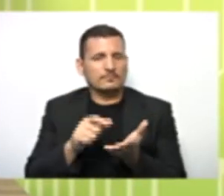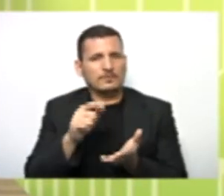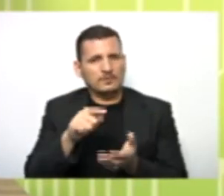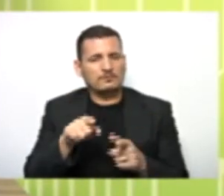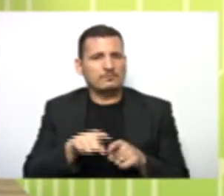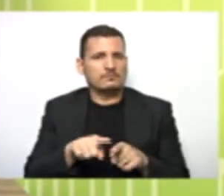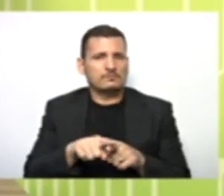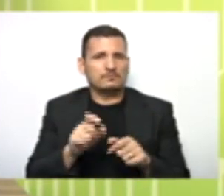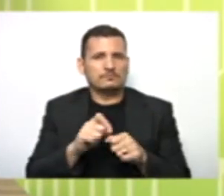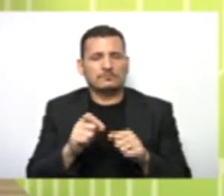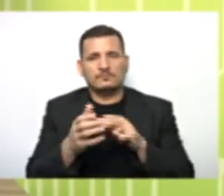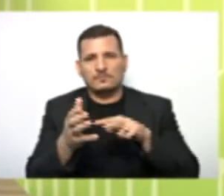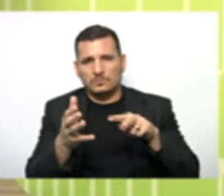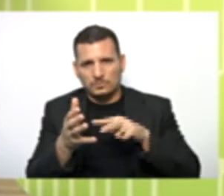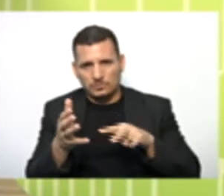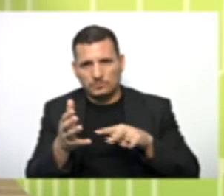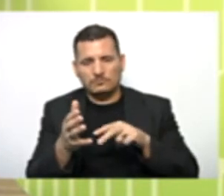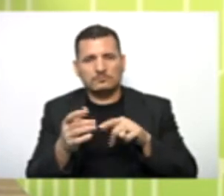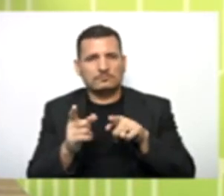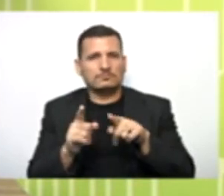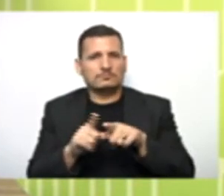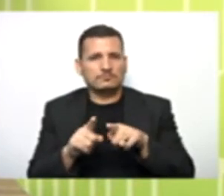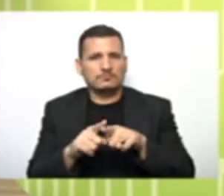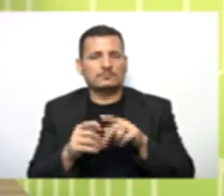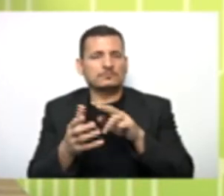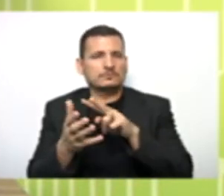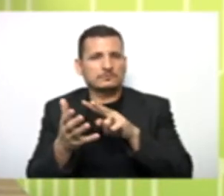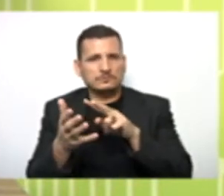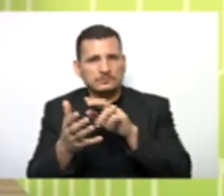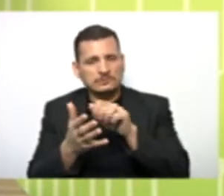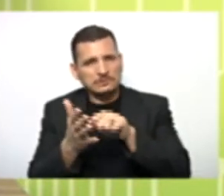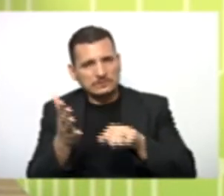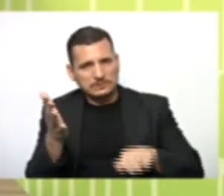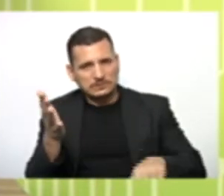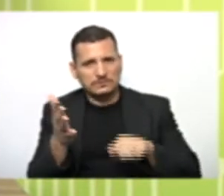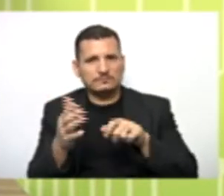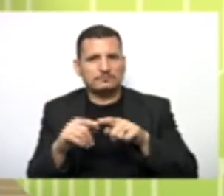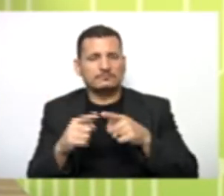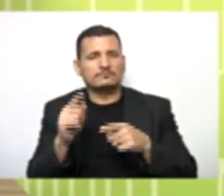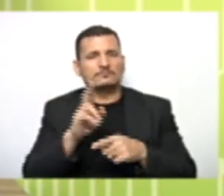faz leitura escrita, mas ele faz uso mais intenso de